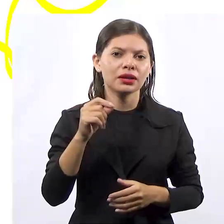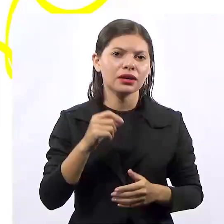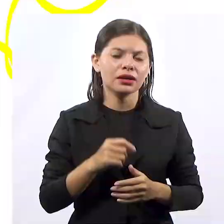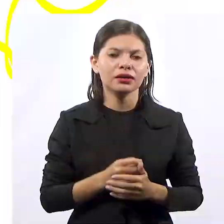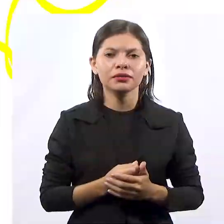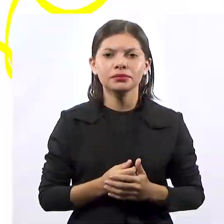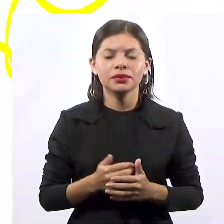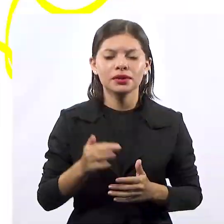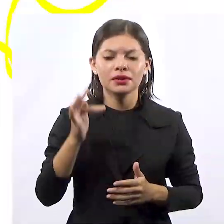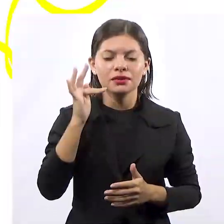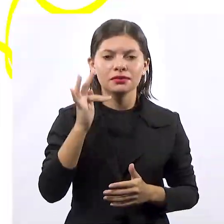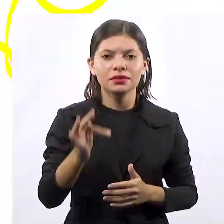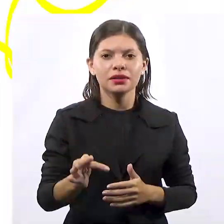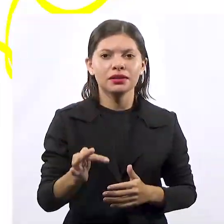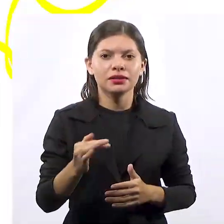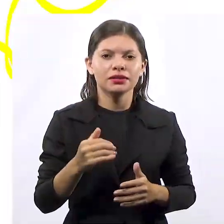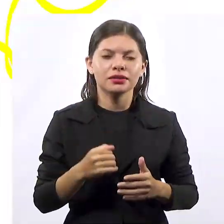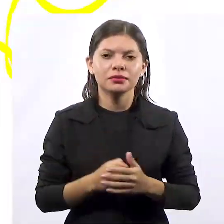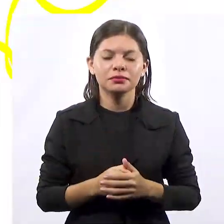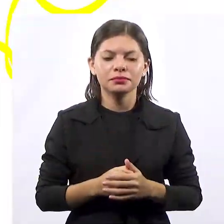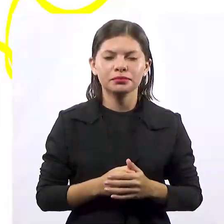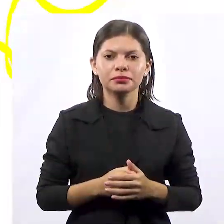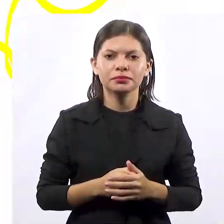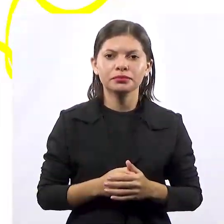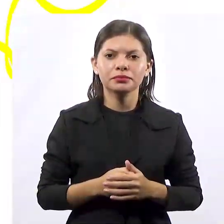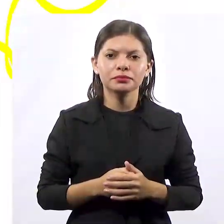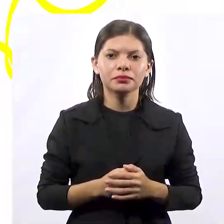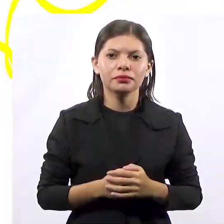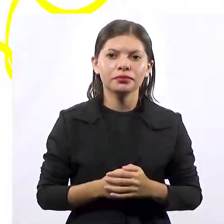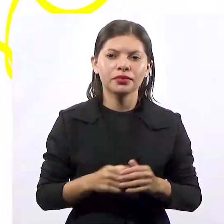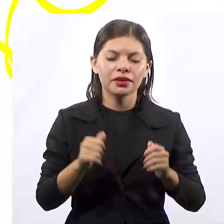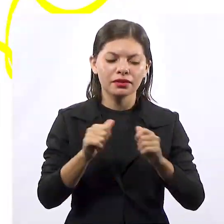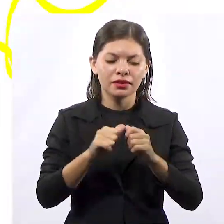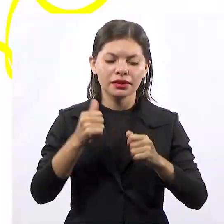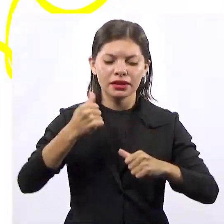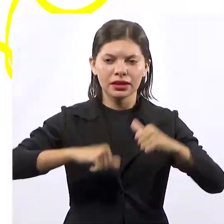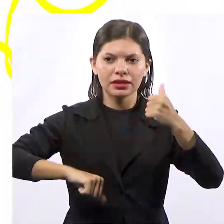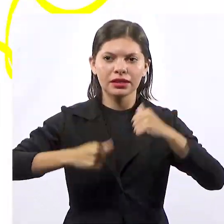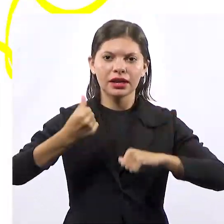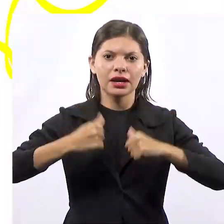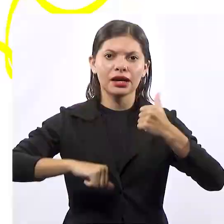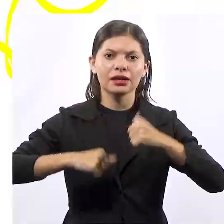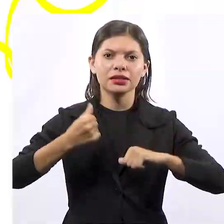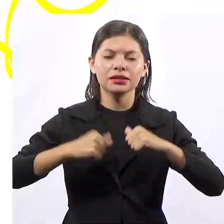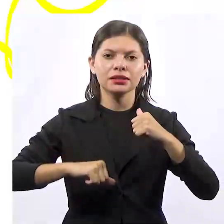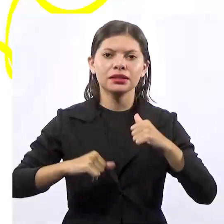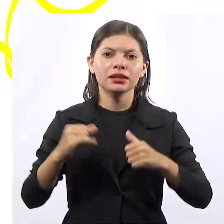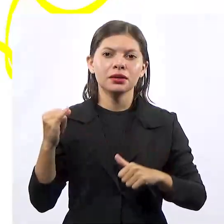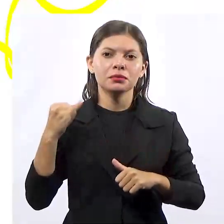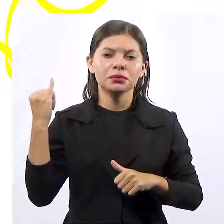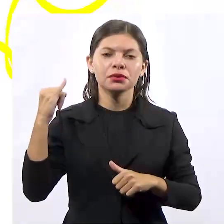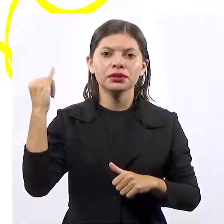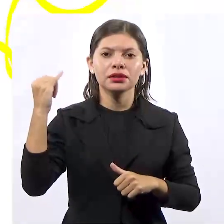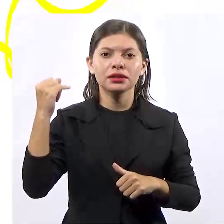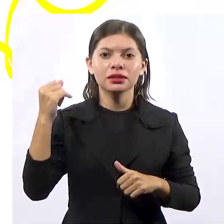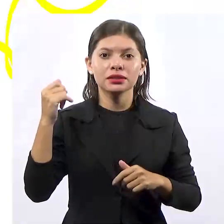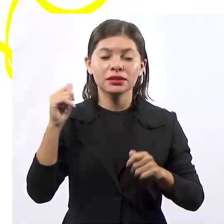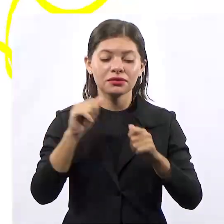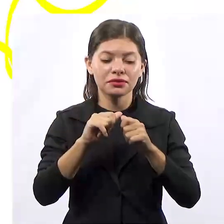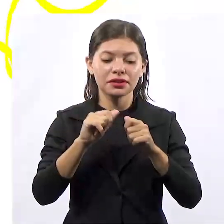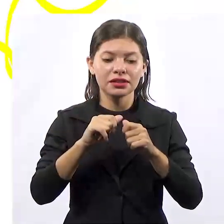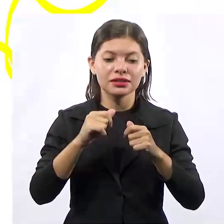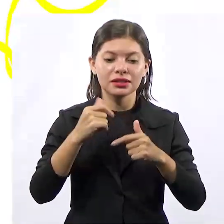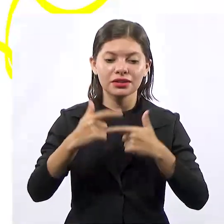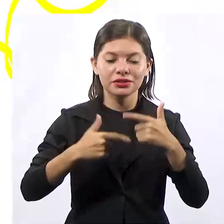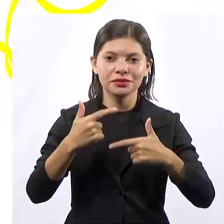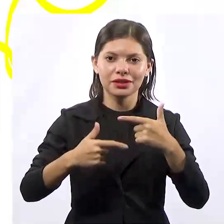as considerações finais. Aqui deverá ser feita uma análise a respeito da importância da